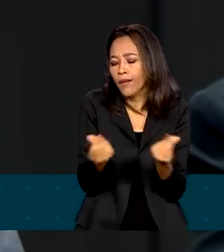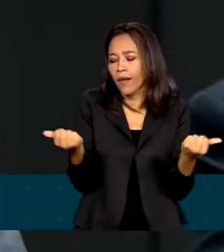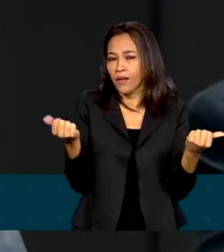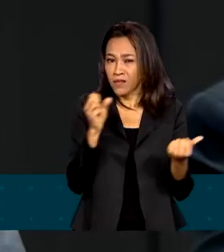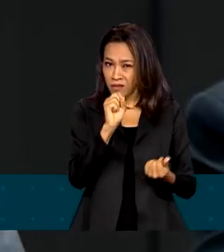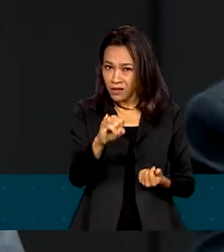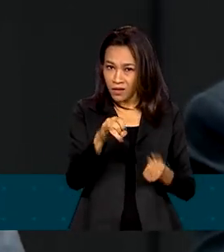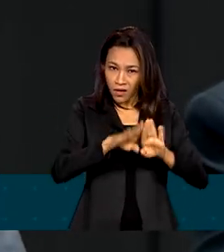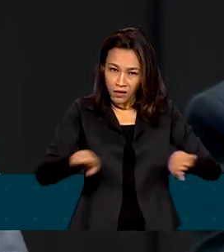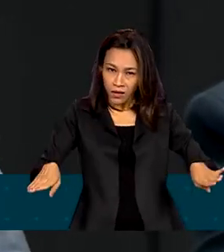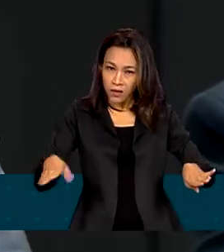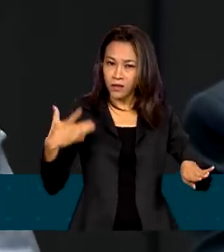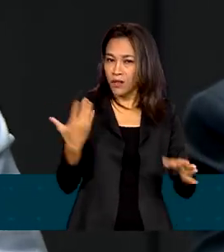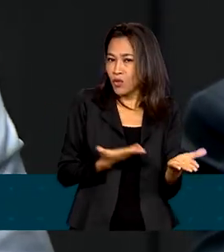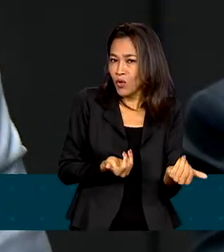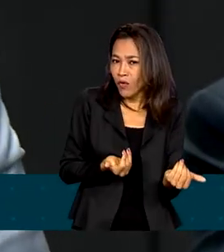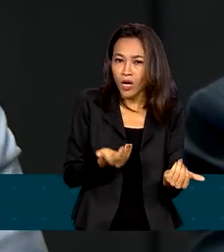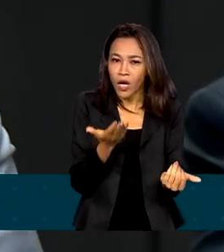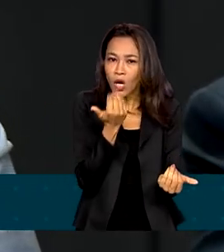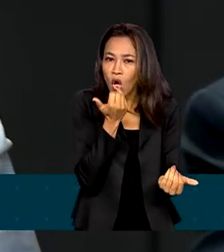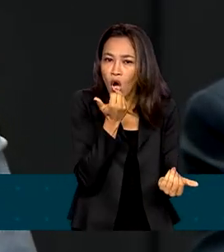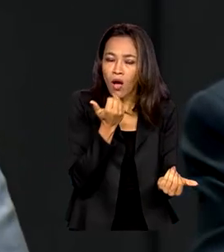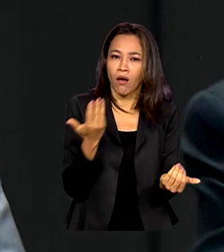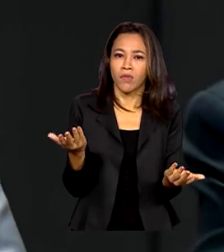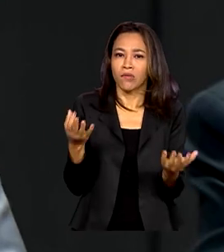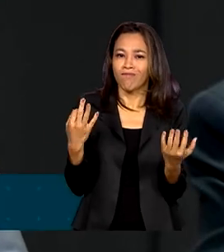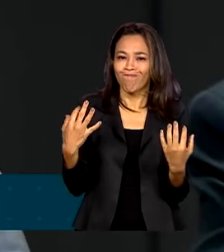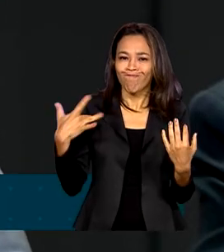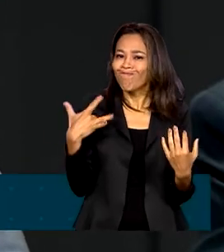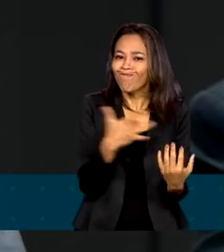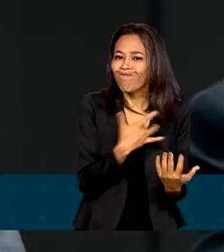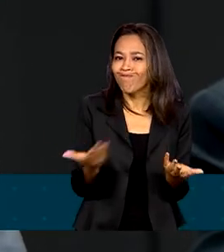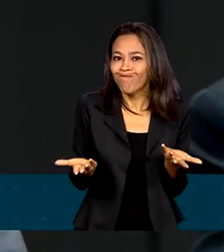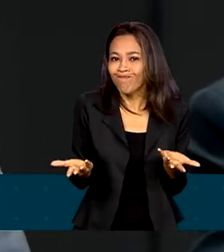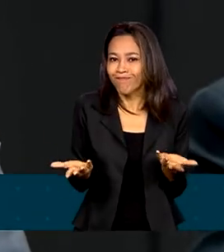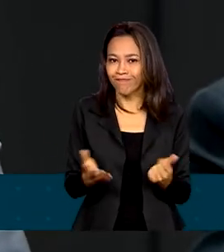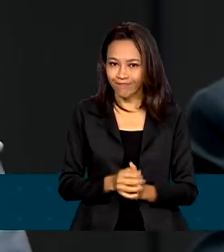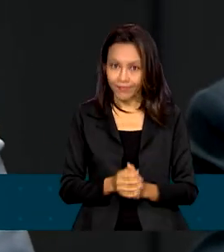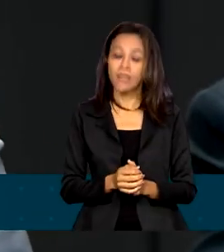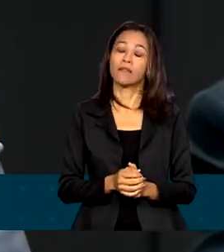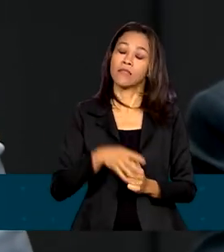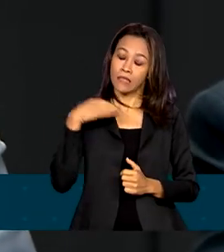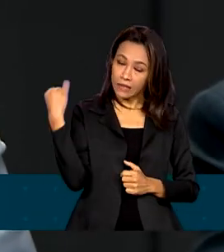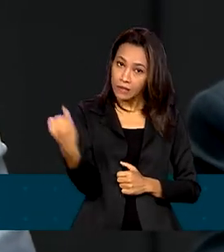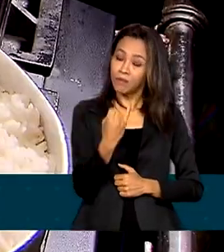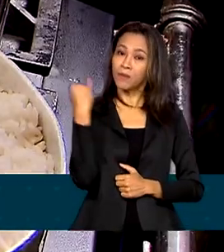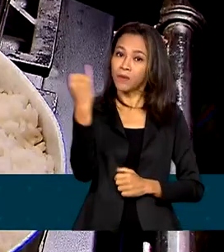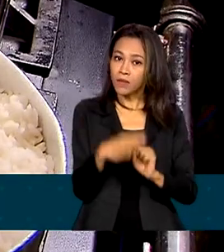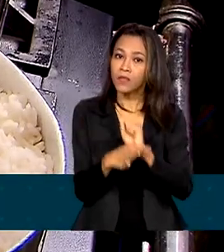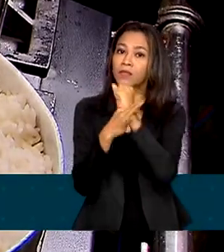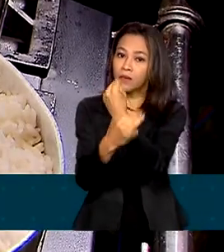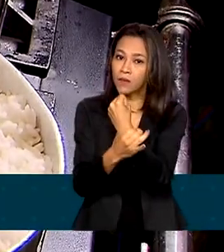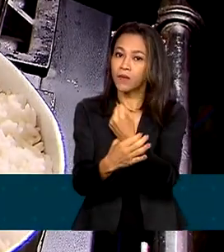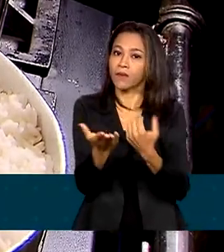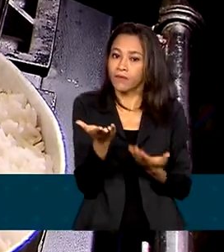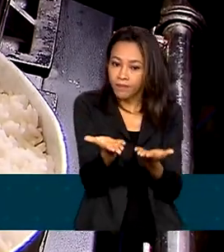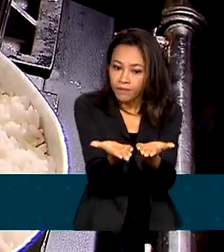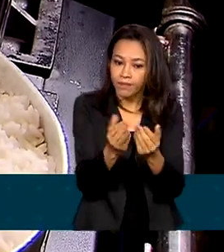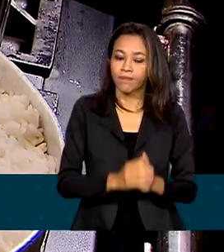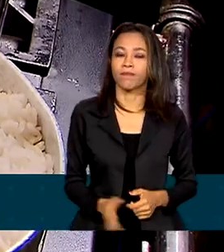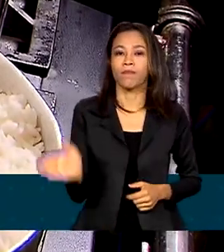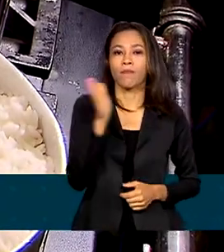alimentam adequadamente? Então, é fundamental essa questão de garantir a alimentação. O acordo prevê